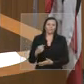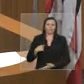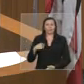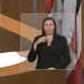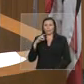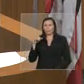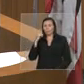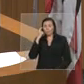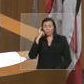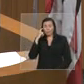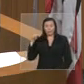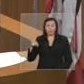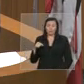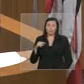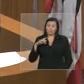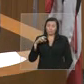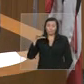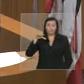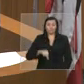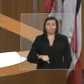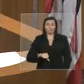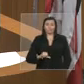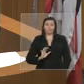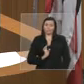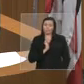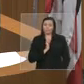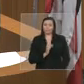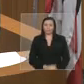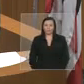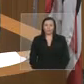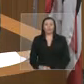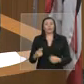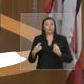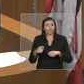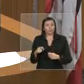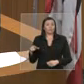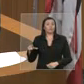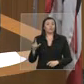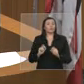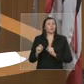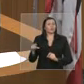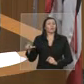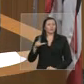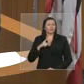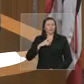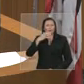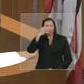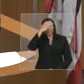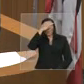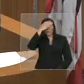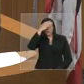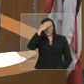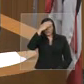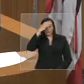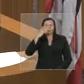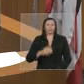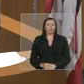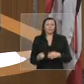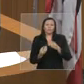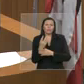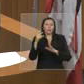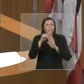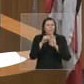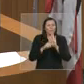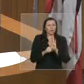realidade. Um governo decente, eficiente e ciente dos seus deveres para com as pessoas fragilizadas deve ter